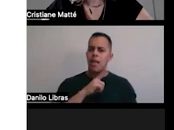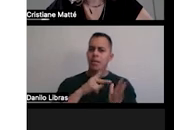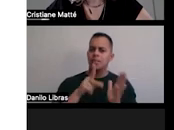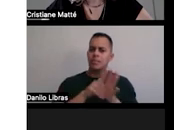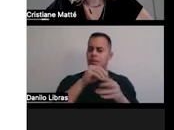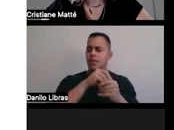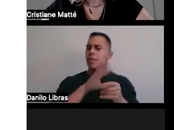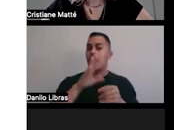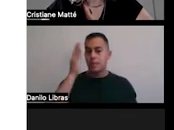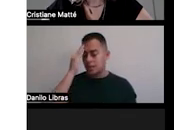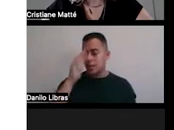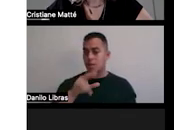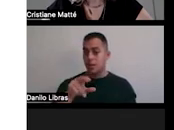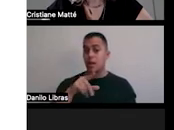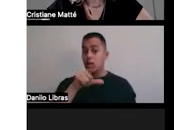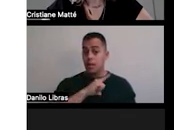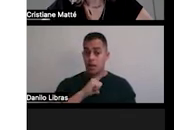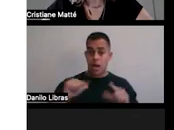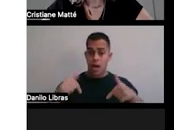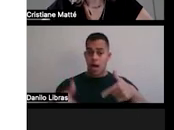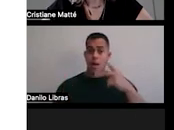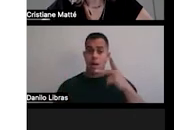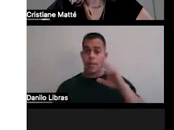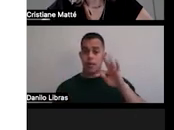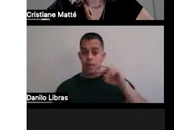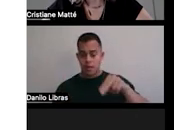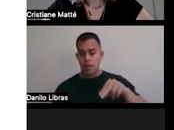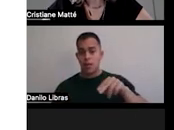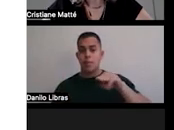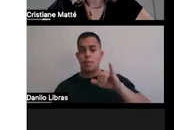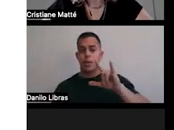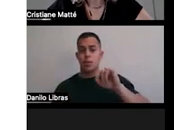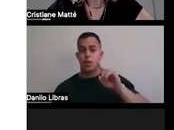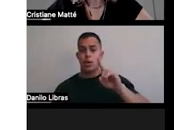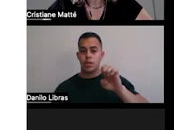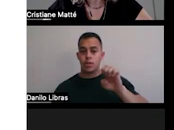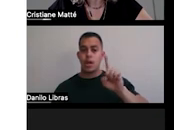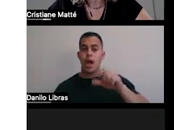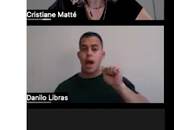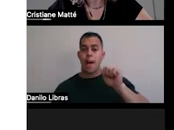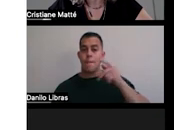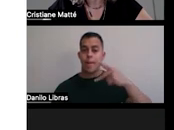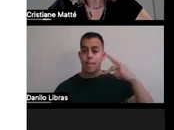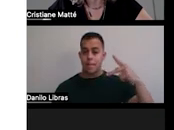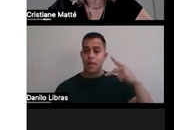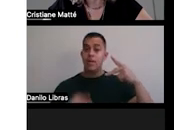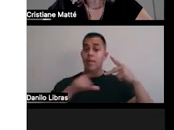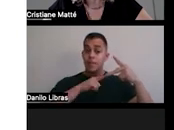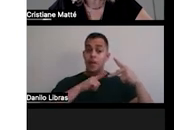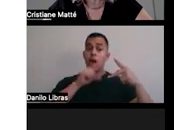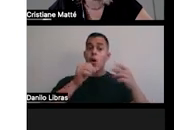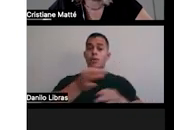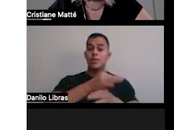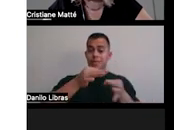tem a ação, aqui a gente tem uma proteína precursora amiloide, né, que a gente chama de APP, é uma proteína que está lá nas membranas celulares, isso aqui é uma membrana